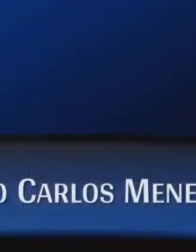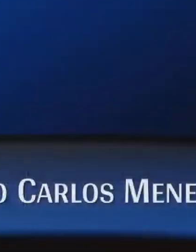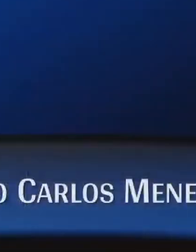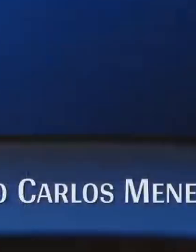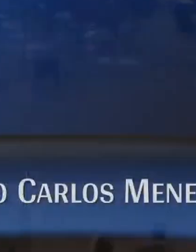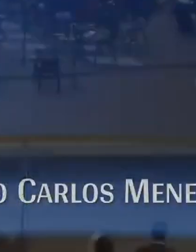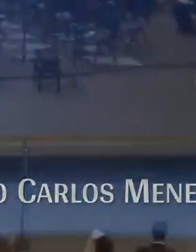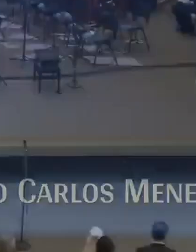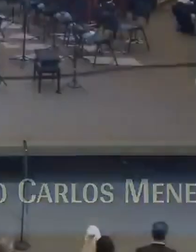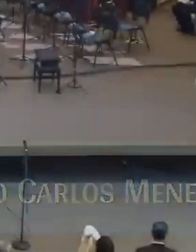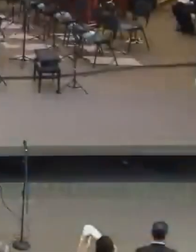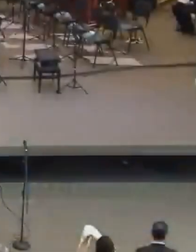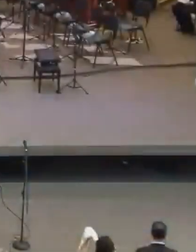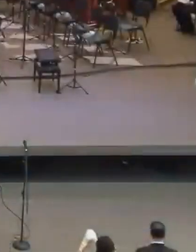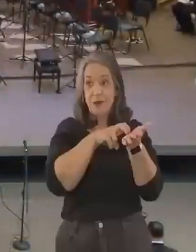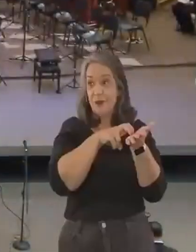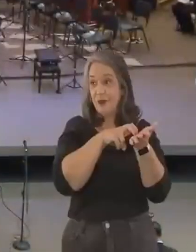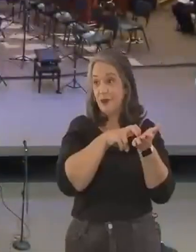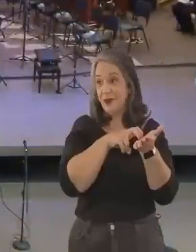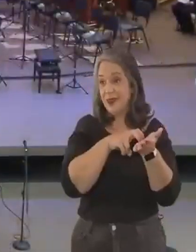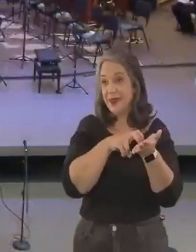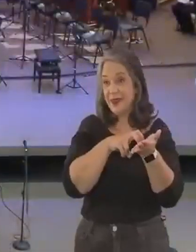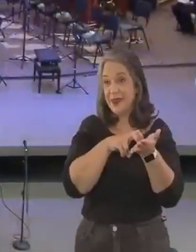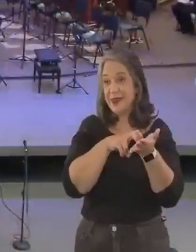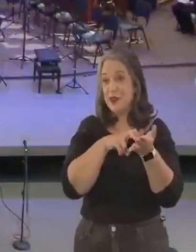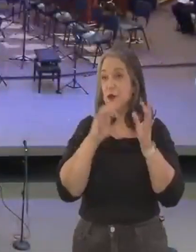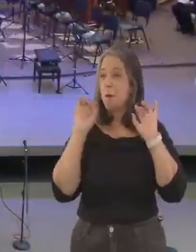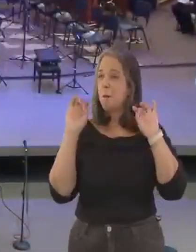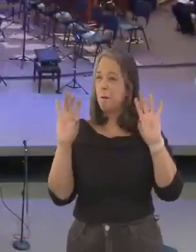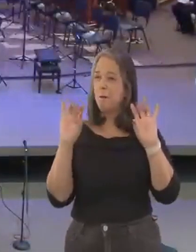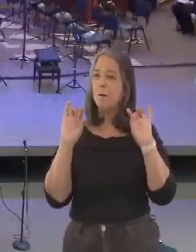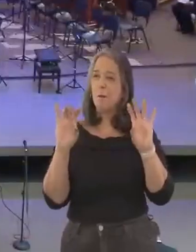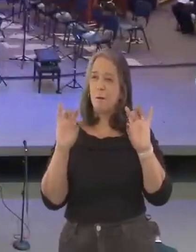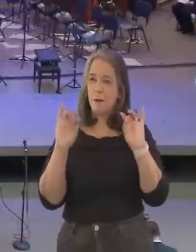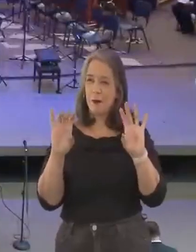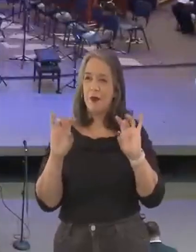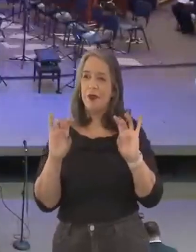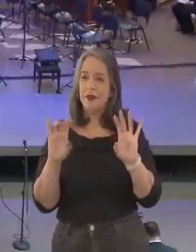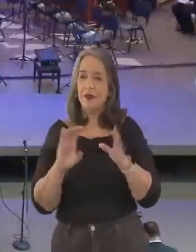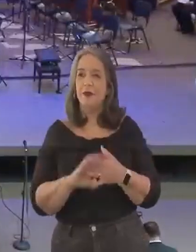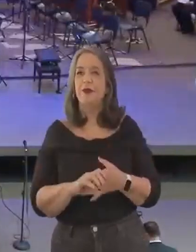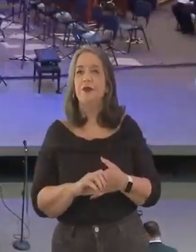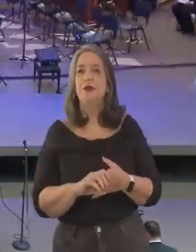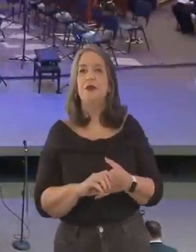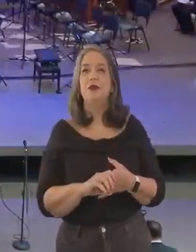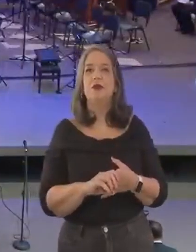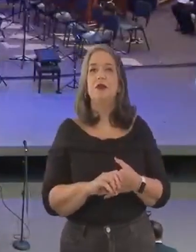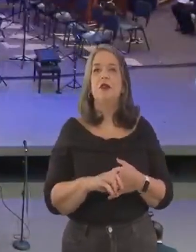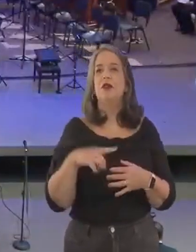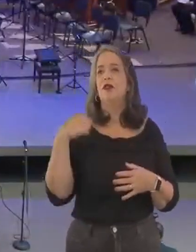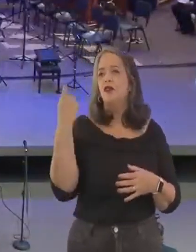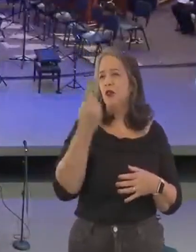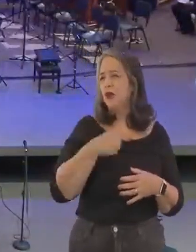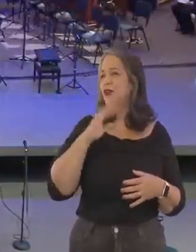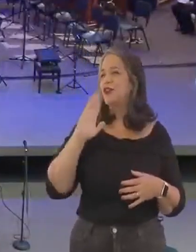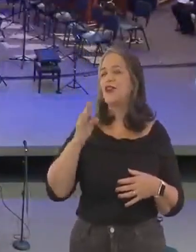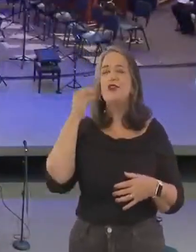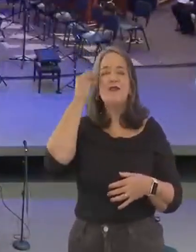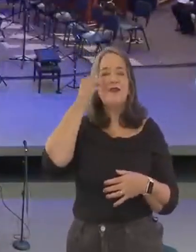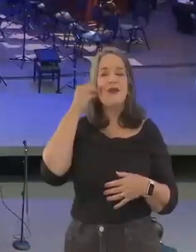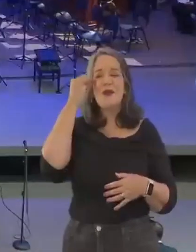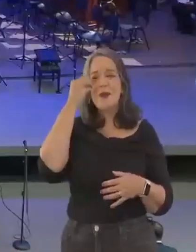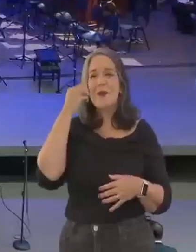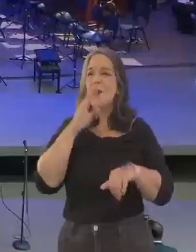Nesta manhã tão preciosa, onde nós já usufruímos de tanta coisa boa na presença do